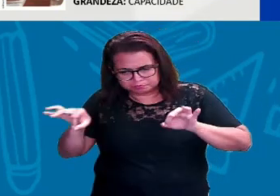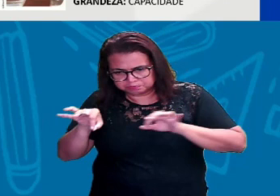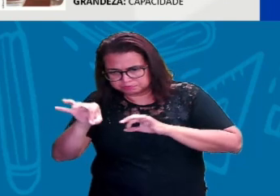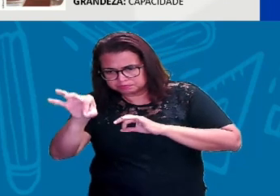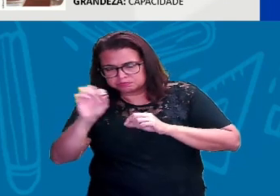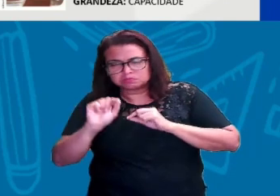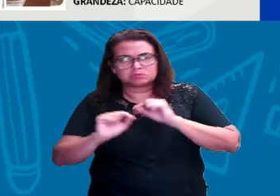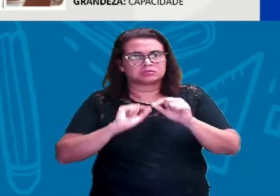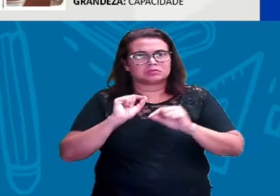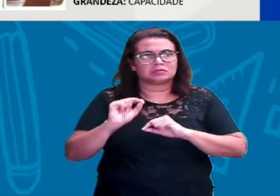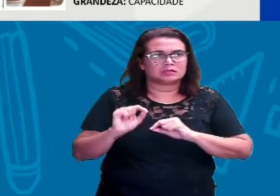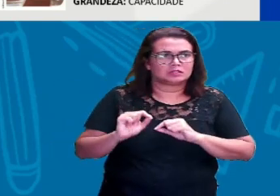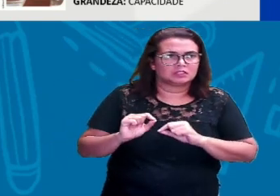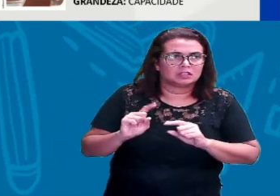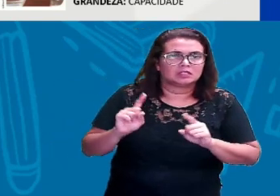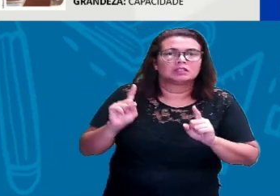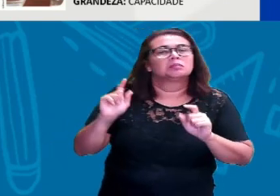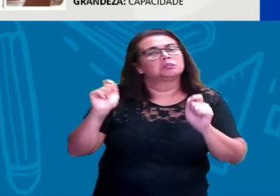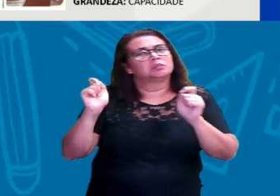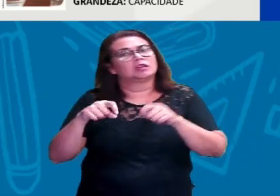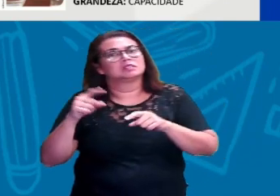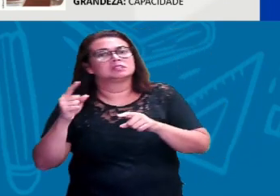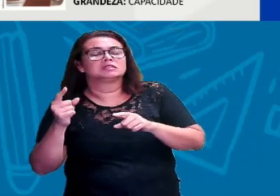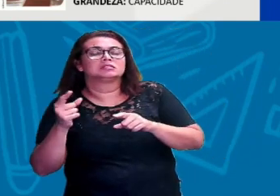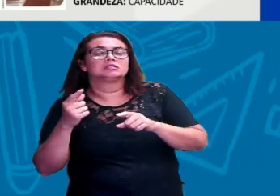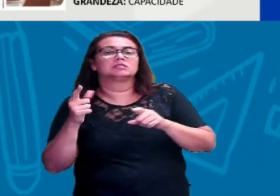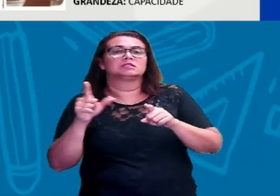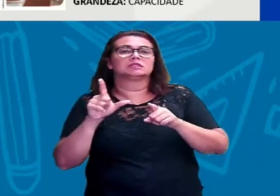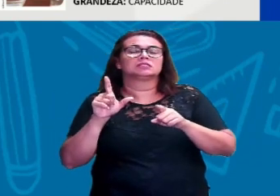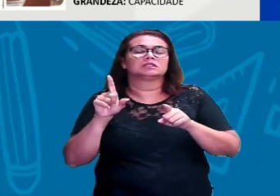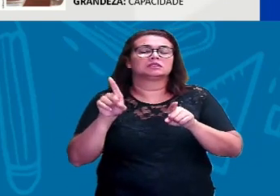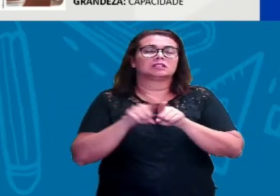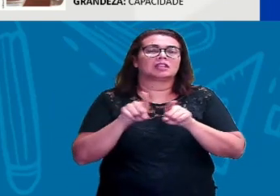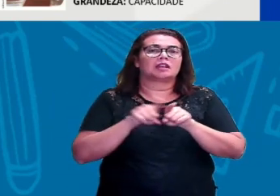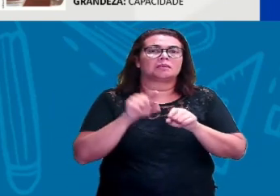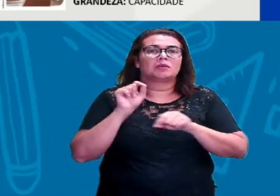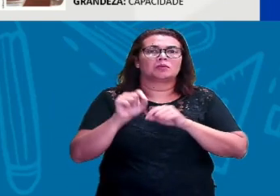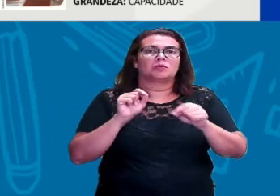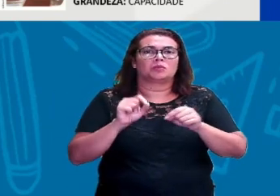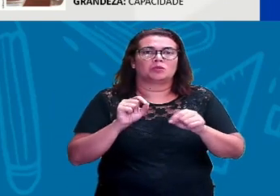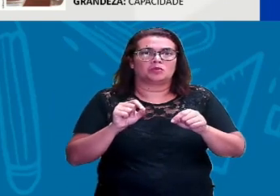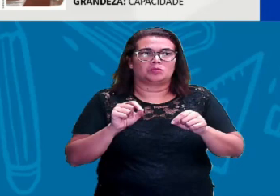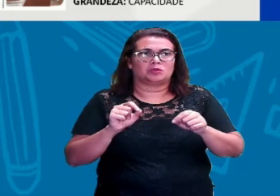Então, eu posso também ver a capacidade quanto